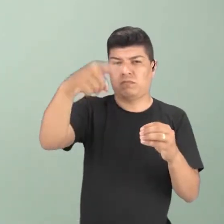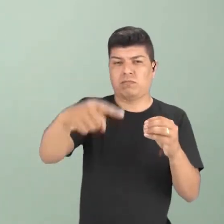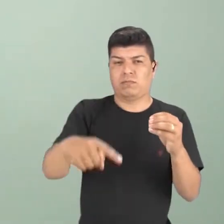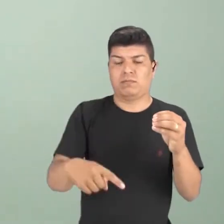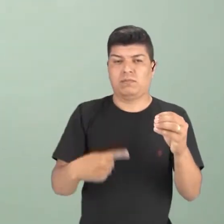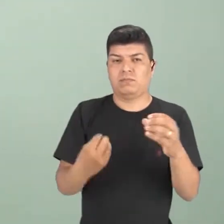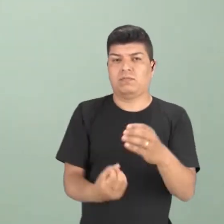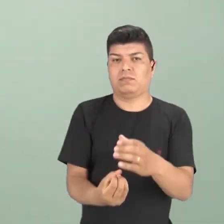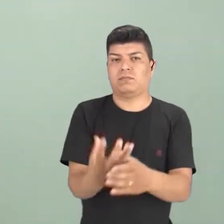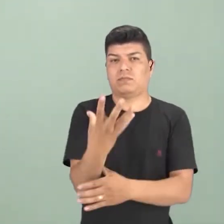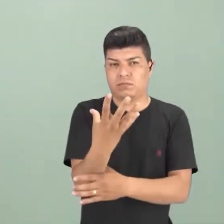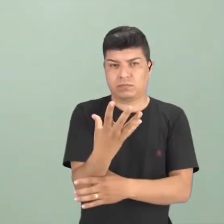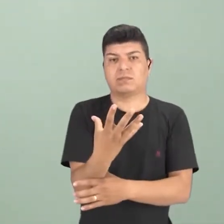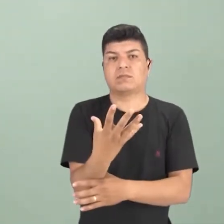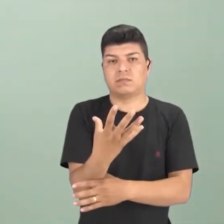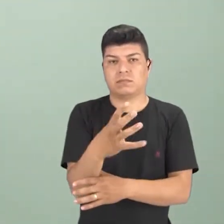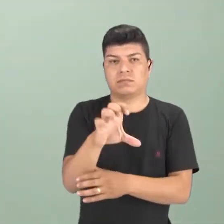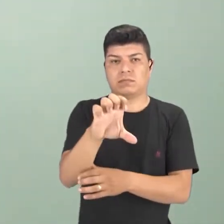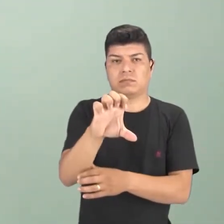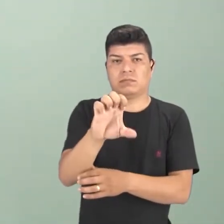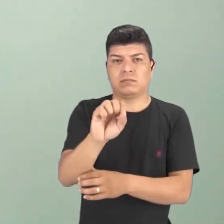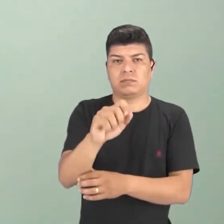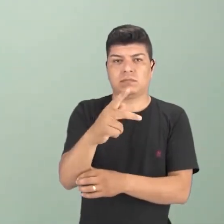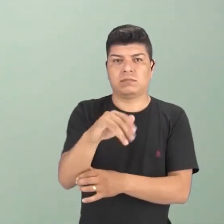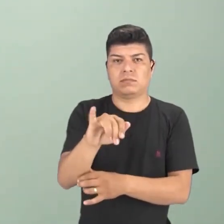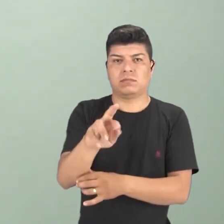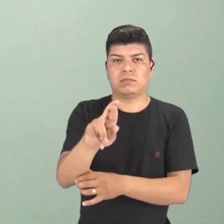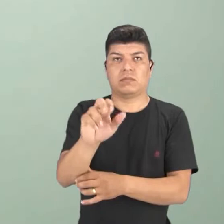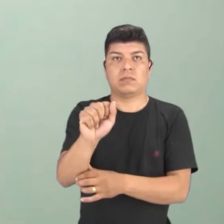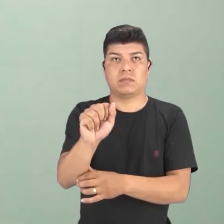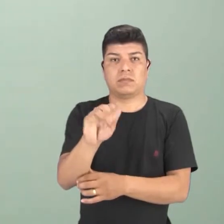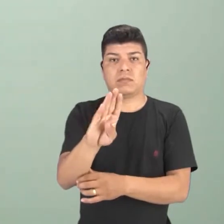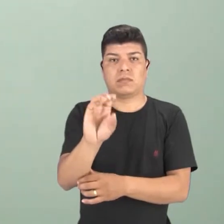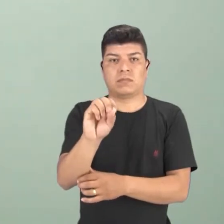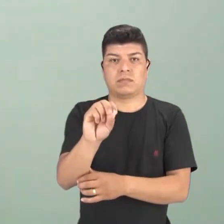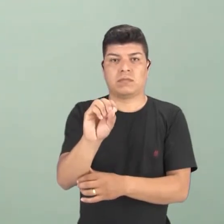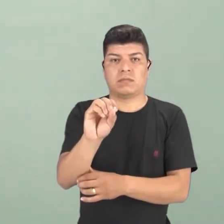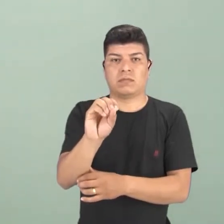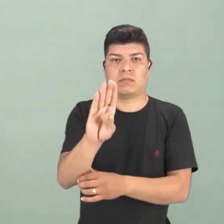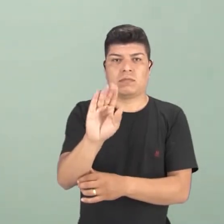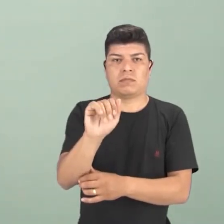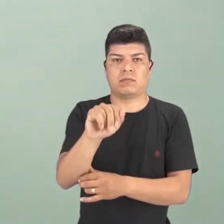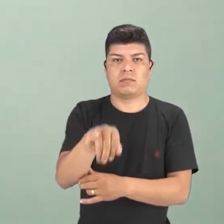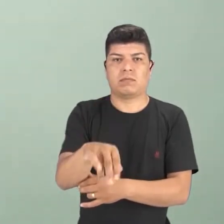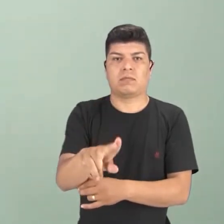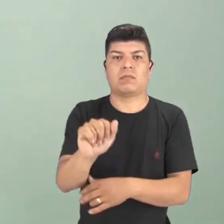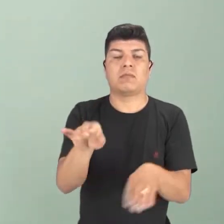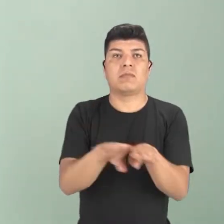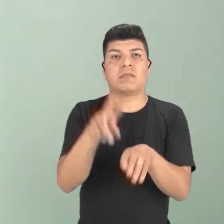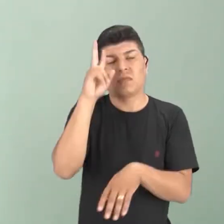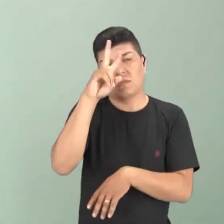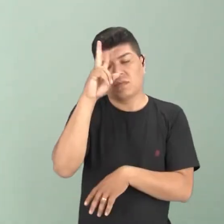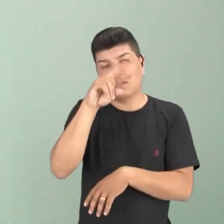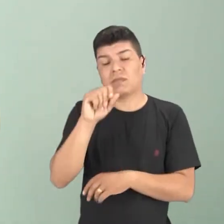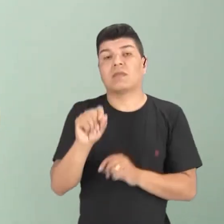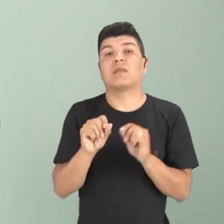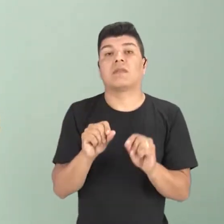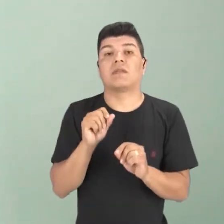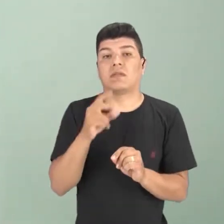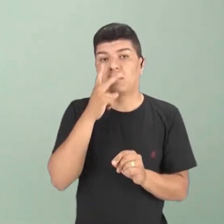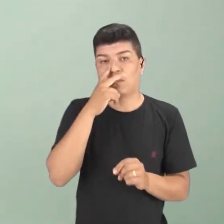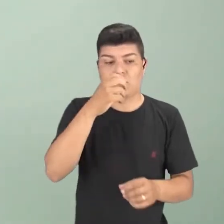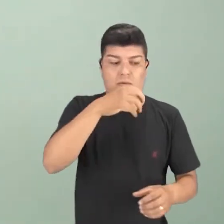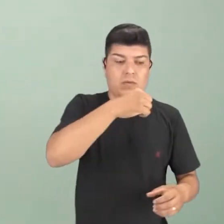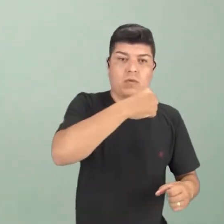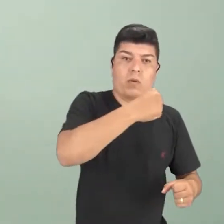geradas ao longo dessa espira. É o que vamos chamar de bobina. Para quem não tem familiaridade com bobina, lembra aí de um amortecedor